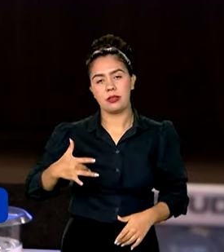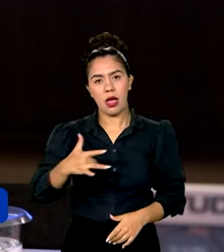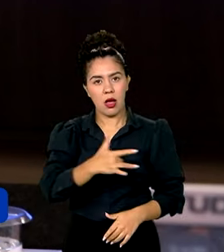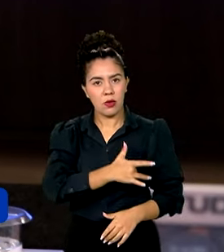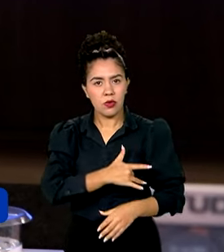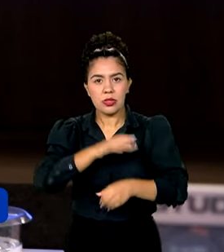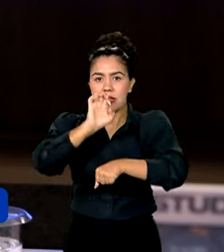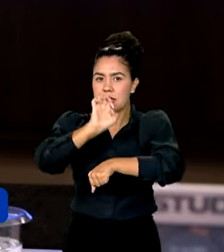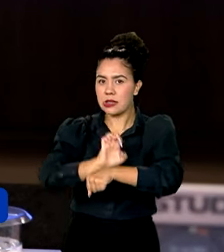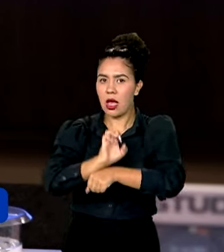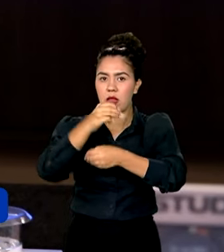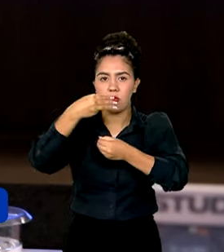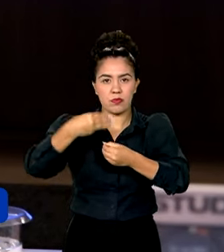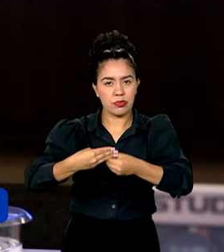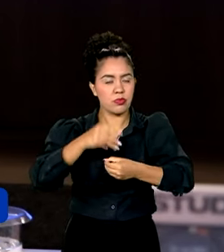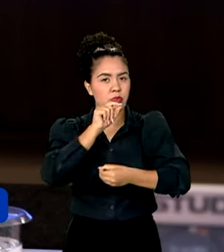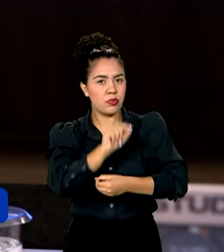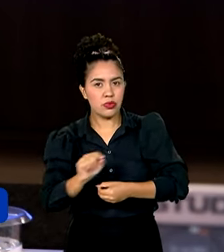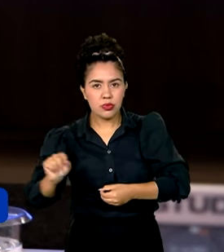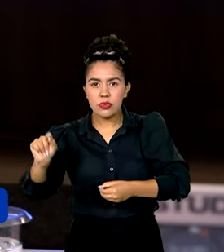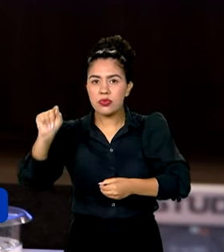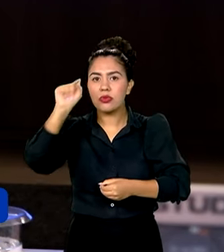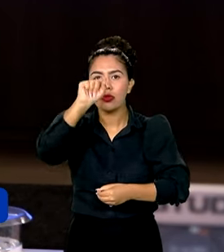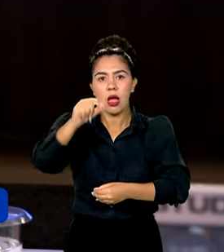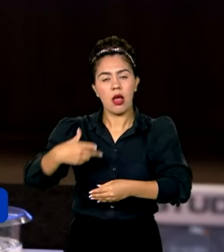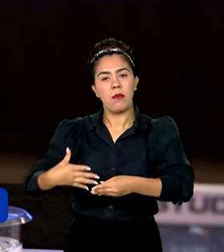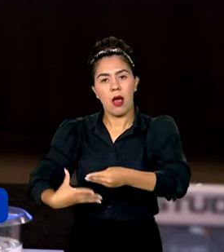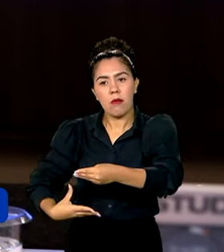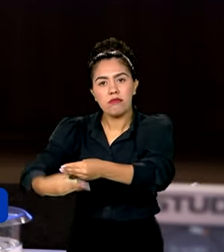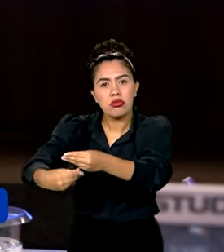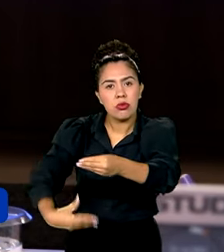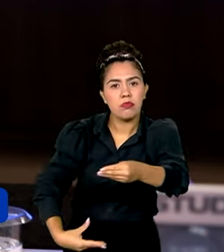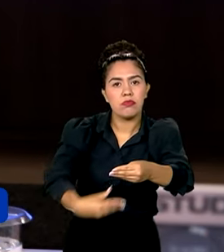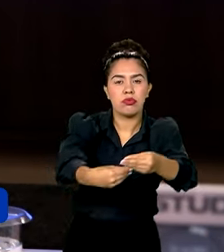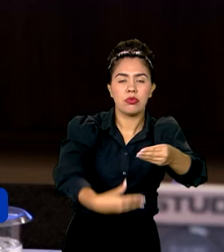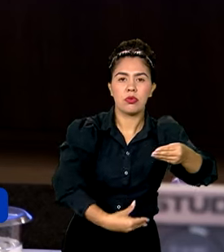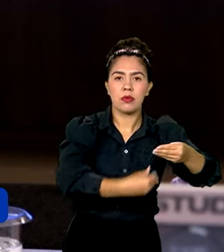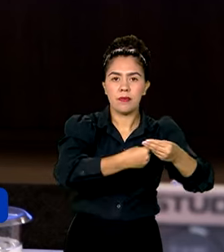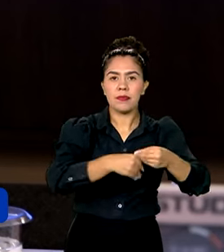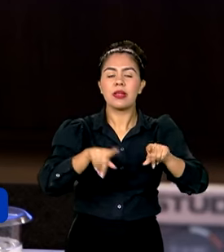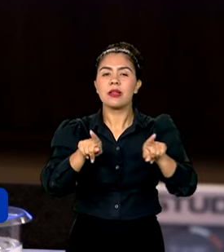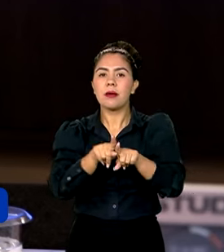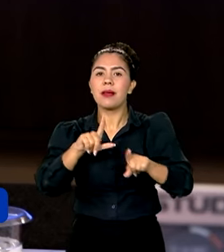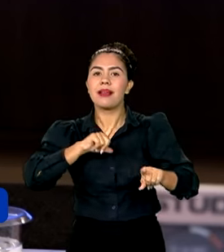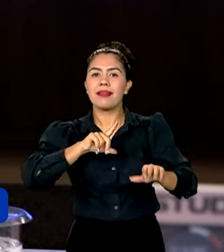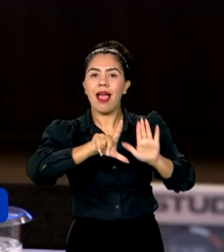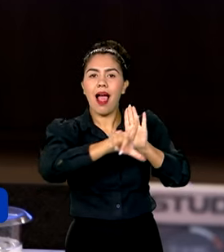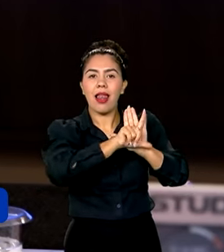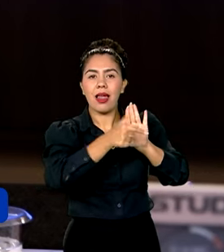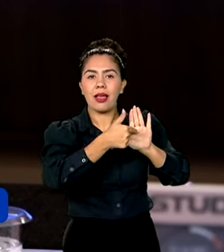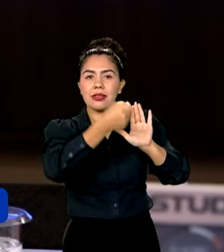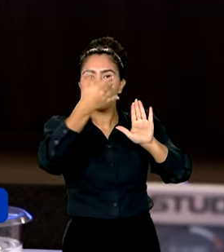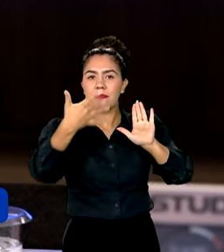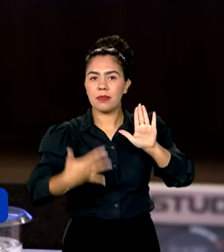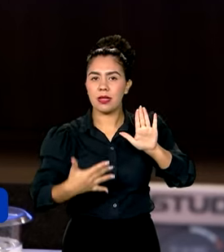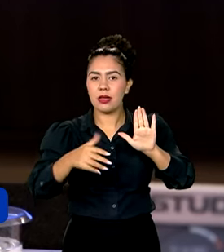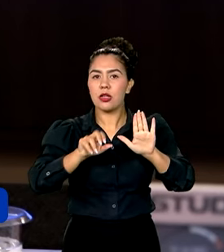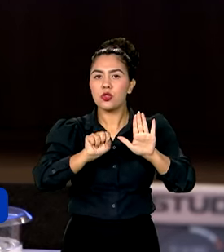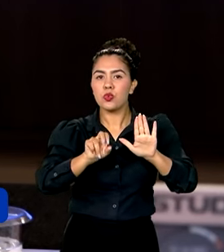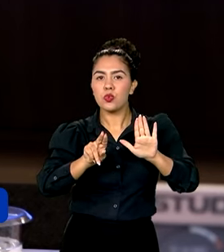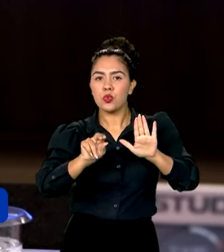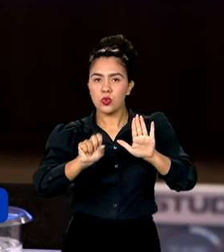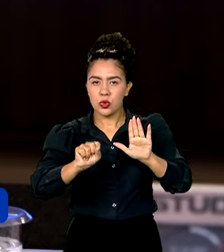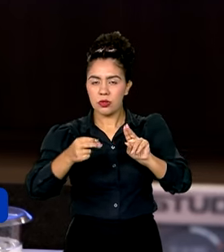municípios sempre de forma complementar né como é a própria lei do Sistema Único de Saúde então nós